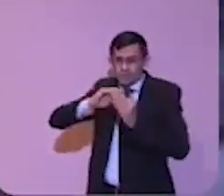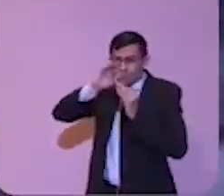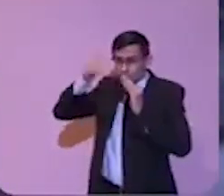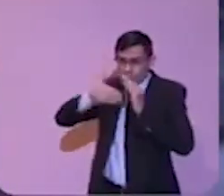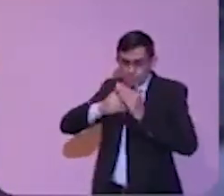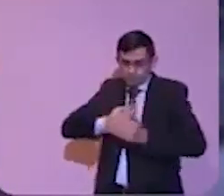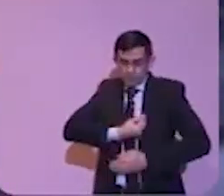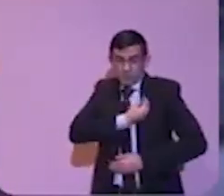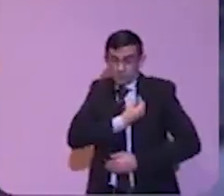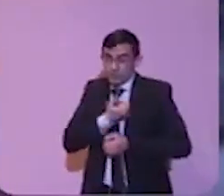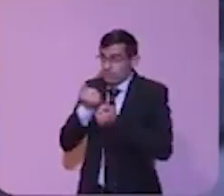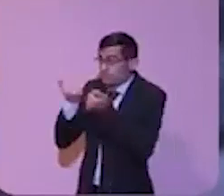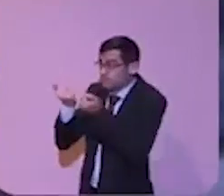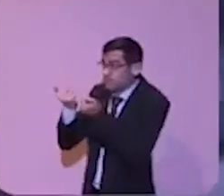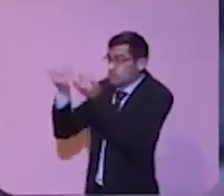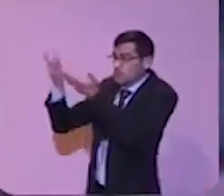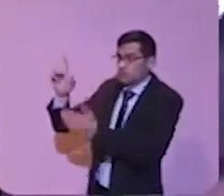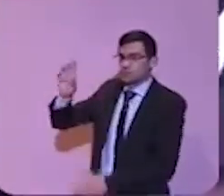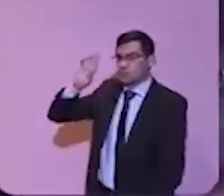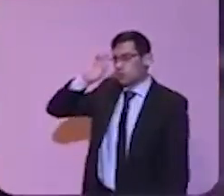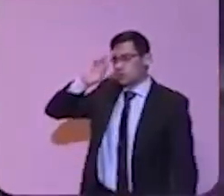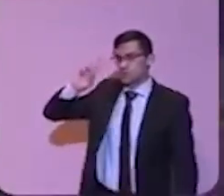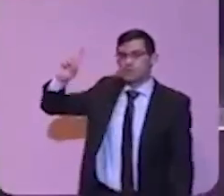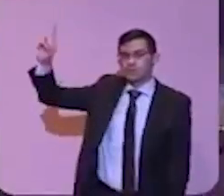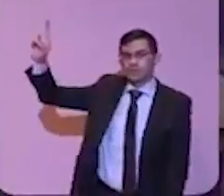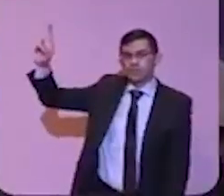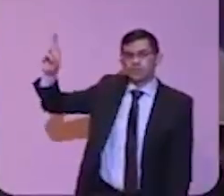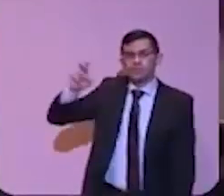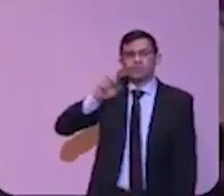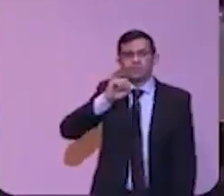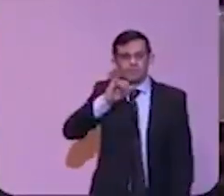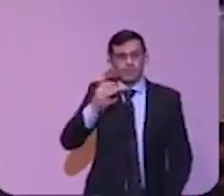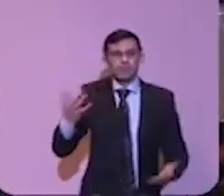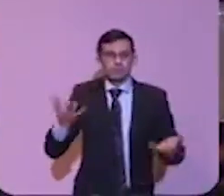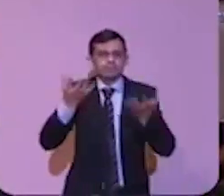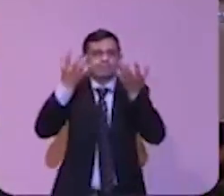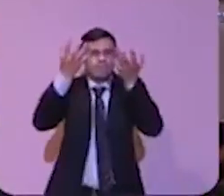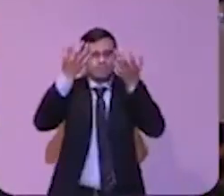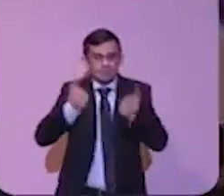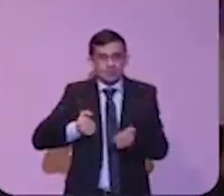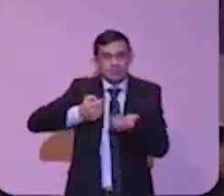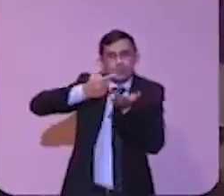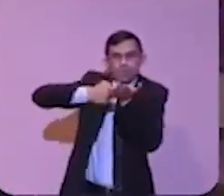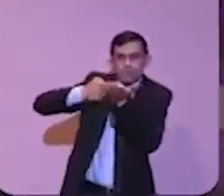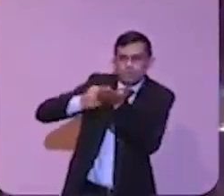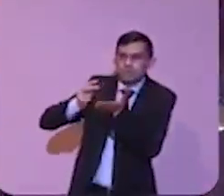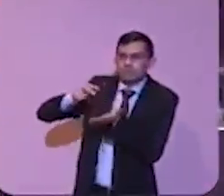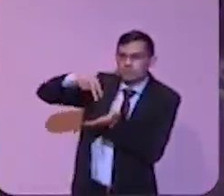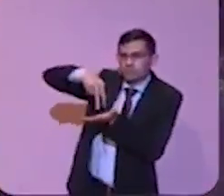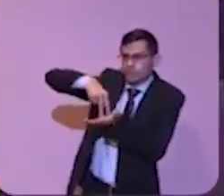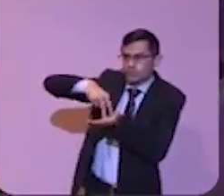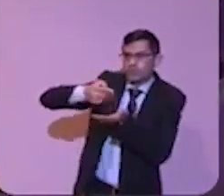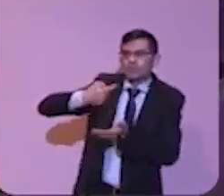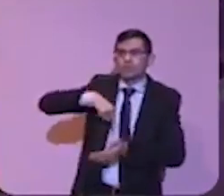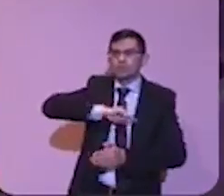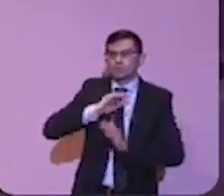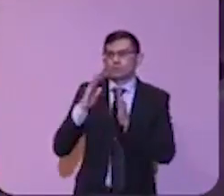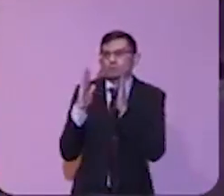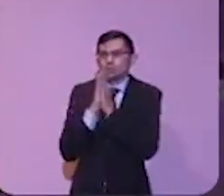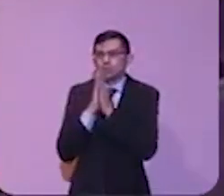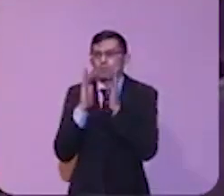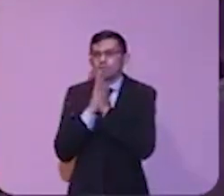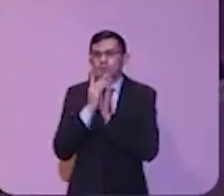Senhor. Então, se você é essa pessoa, fica de pé aí onde você está agora. E nós vamos orar por